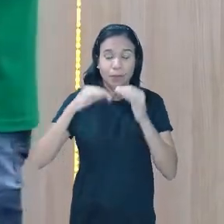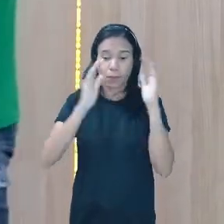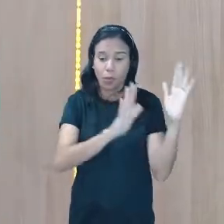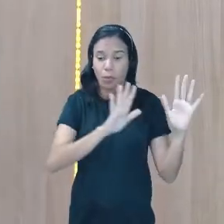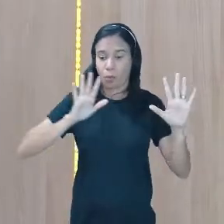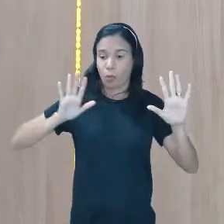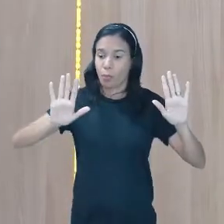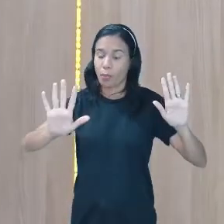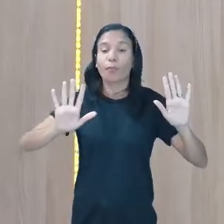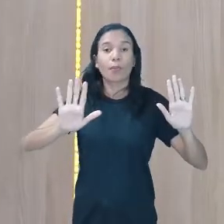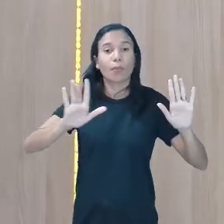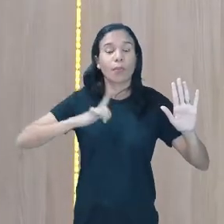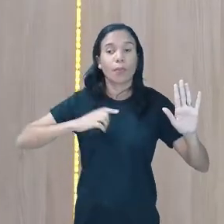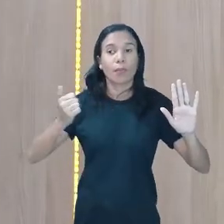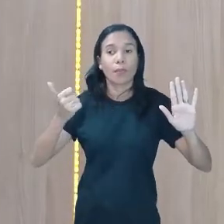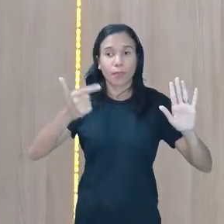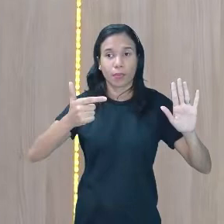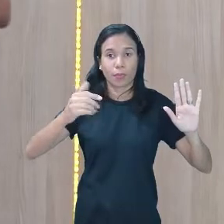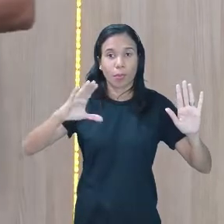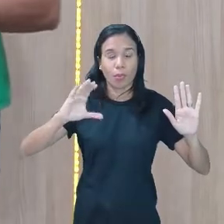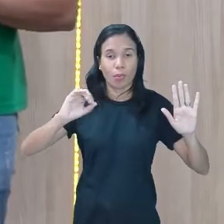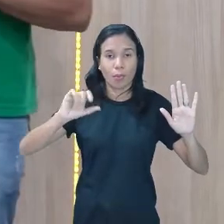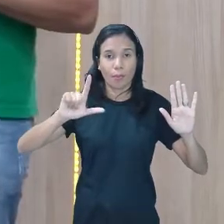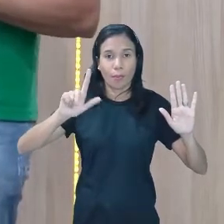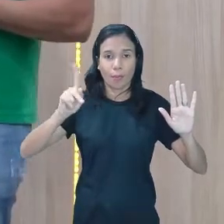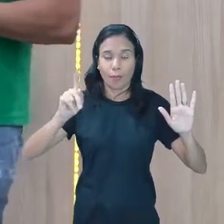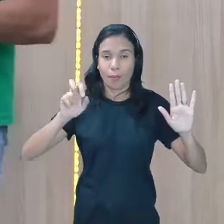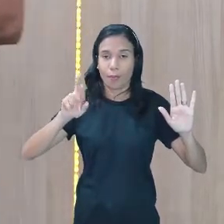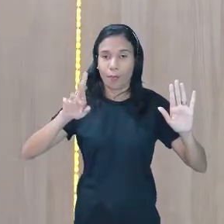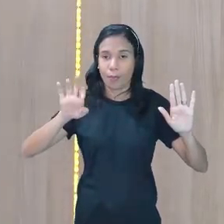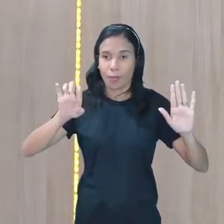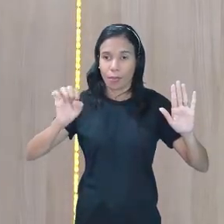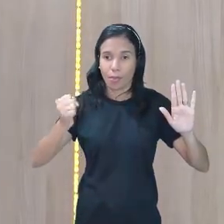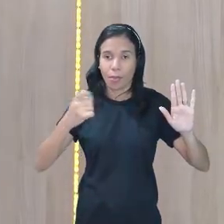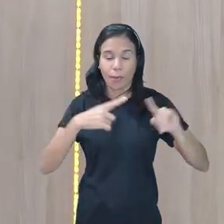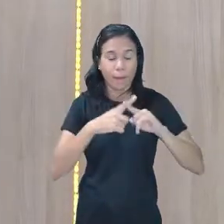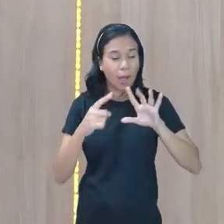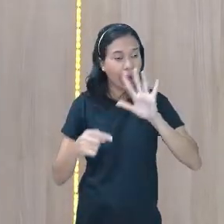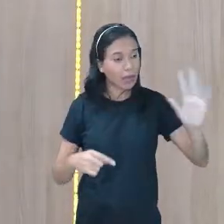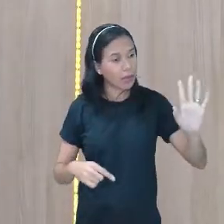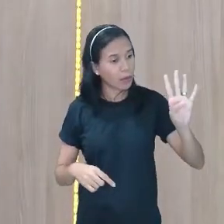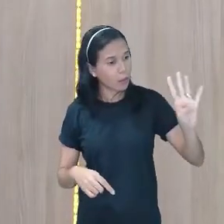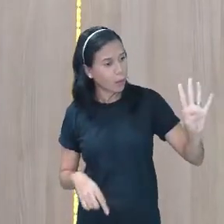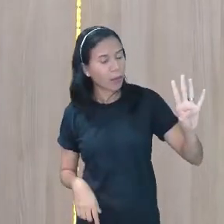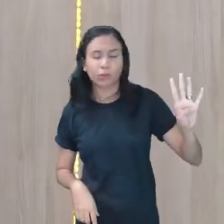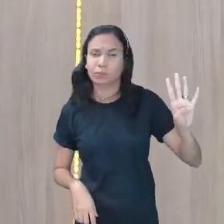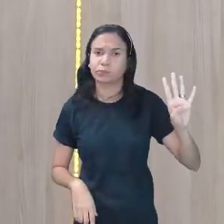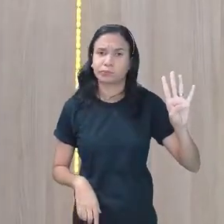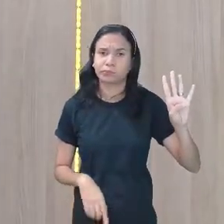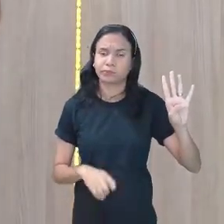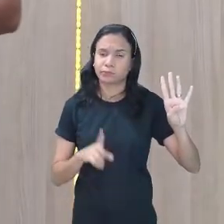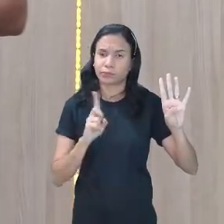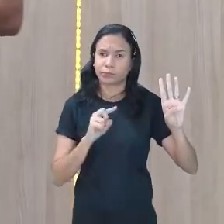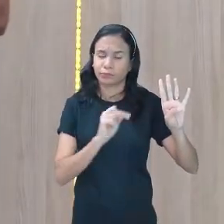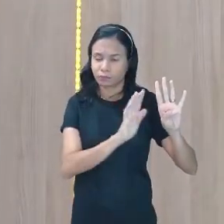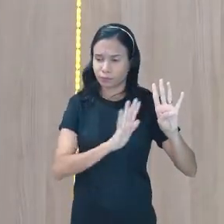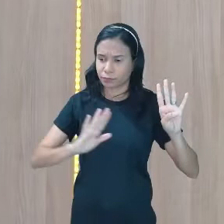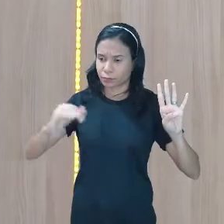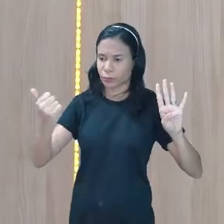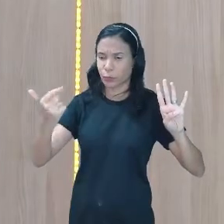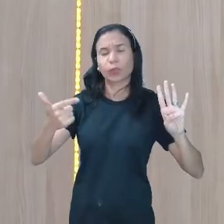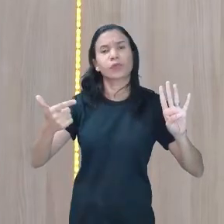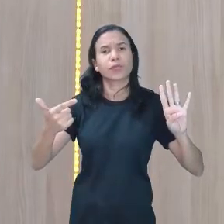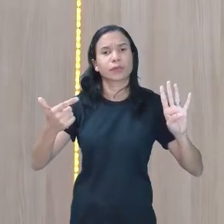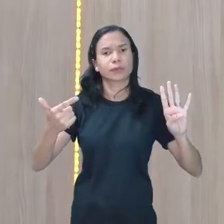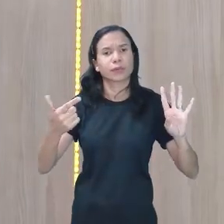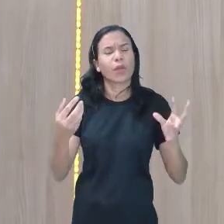Eu coloquei aqui, ó, 12 colheres. Sendo que aqui eram quantas? Eram 4 colheres e aqui